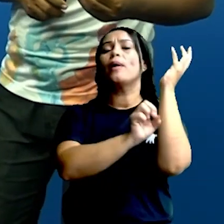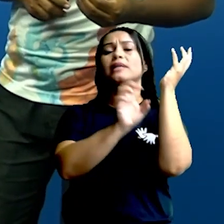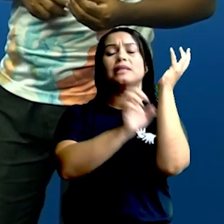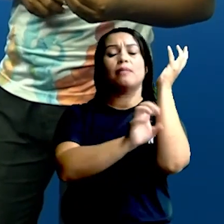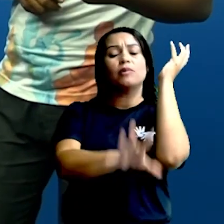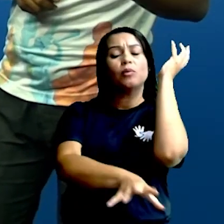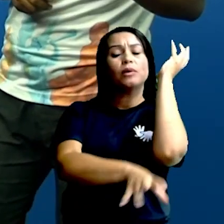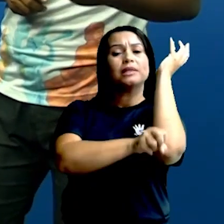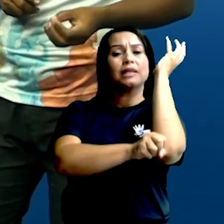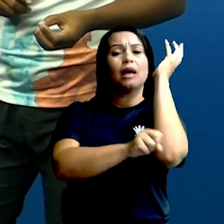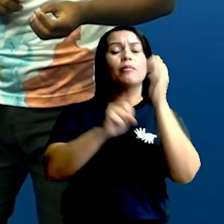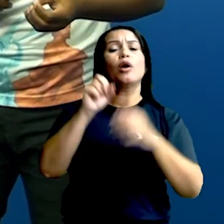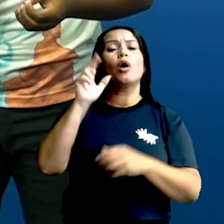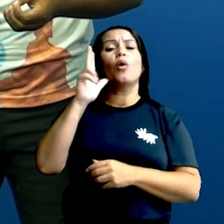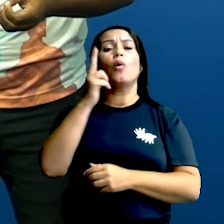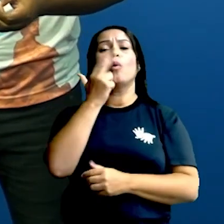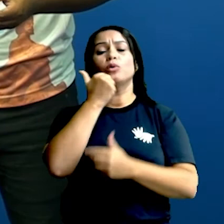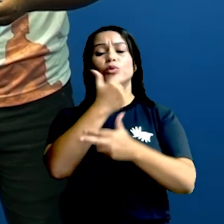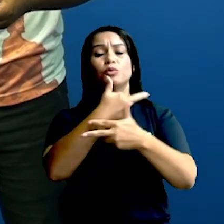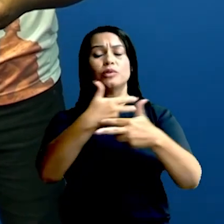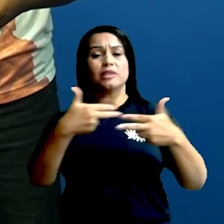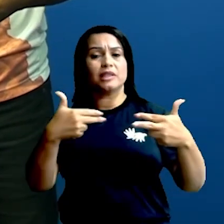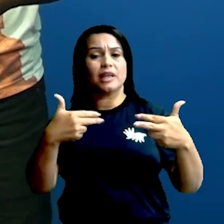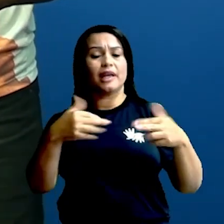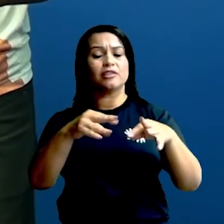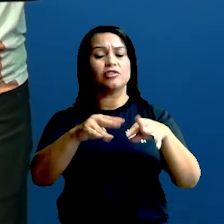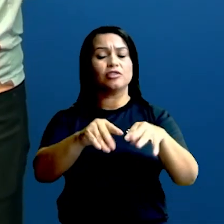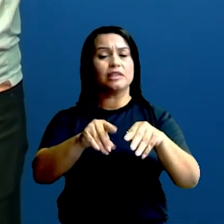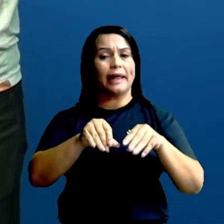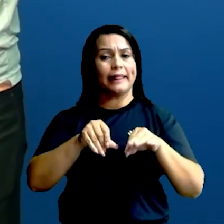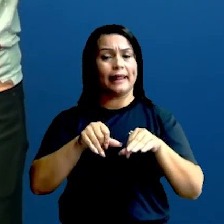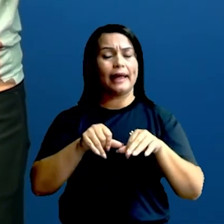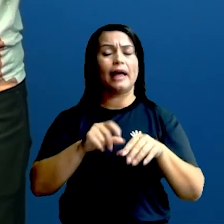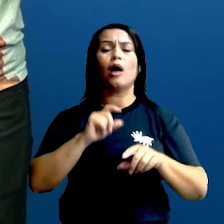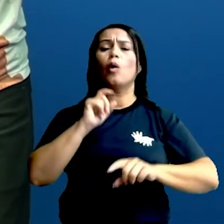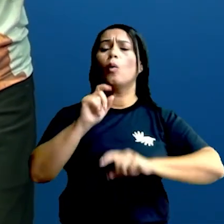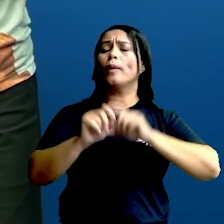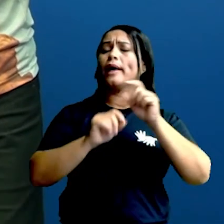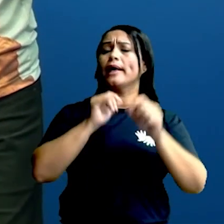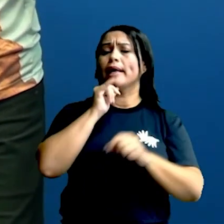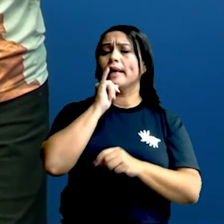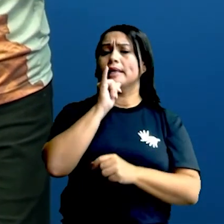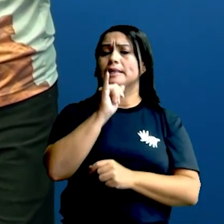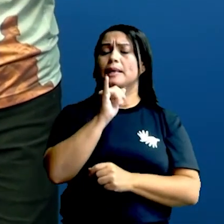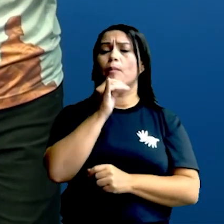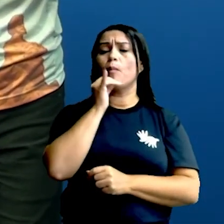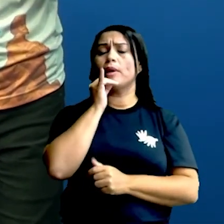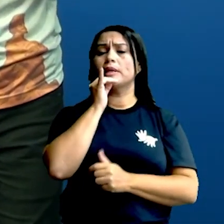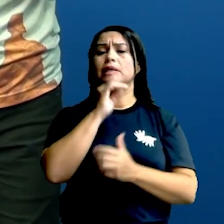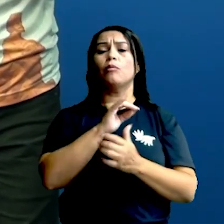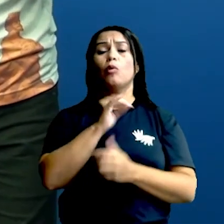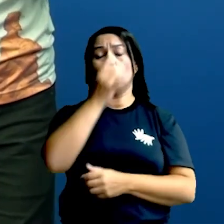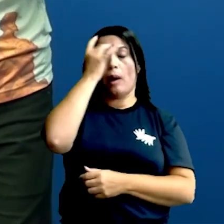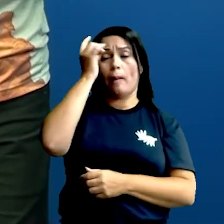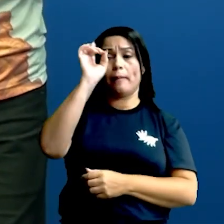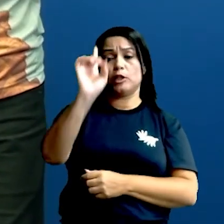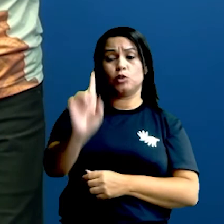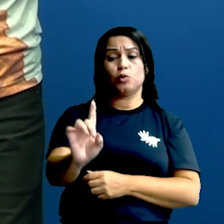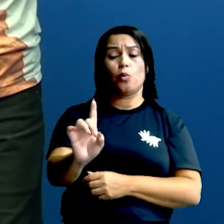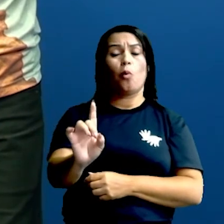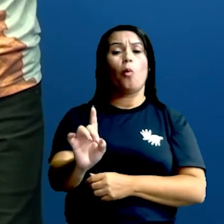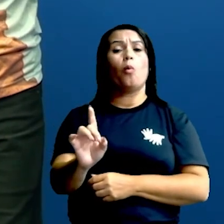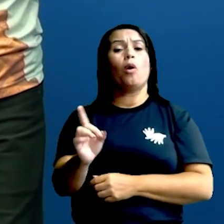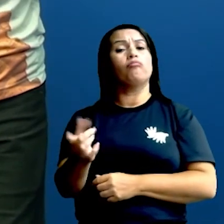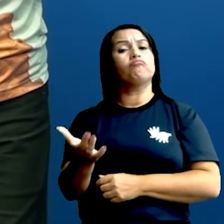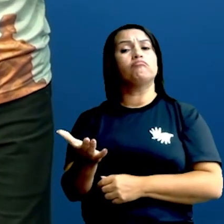terra. Isso quer dizer, gente, que quando uma pessoa, ou digamos um